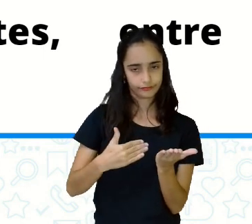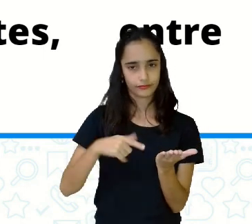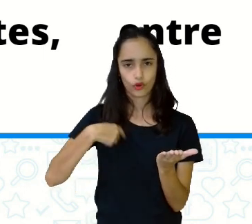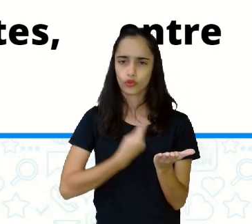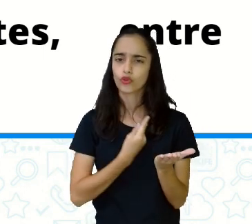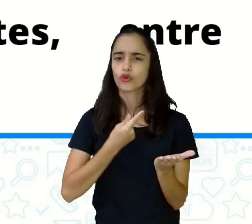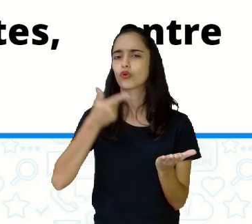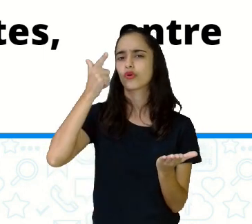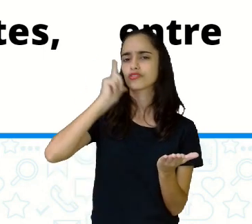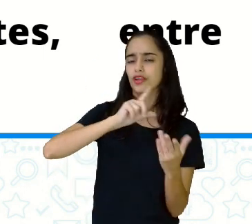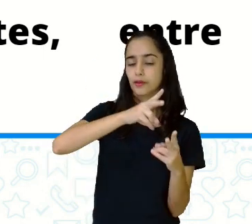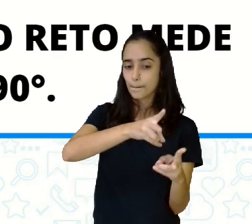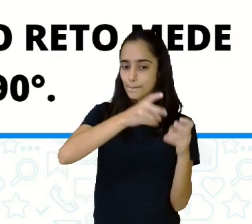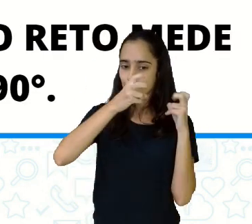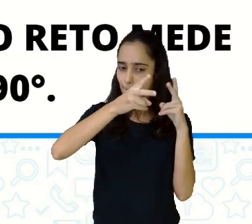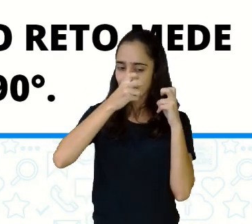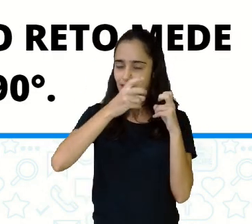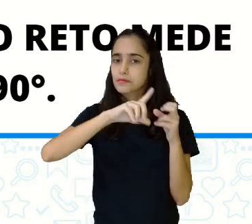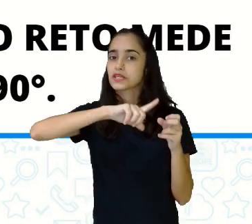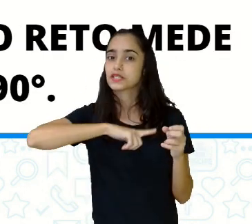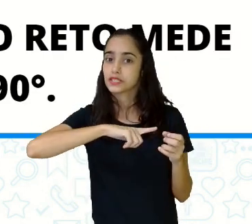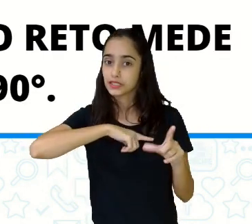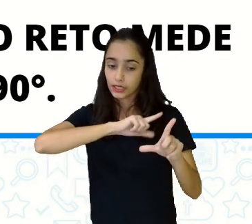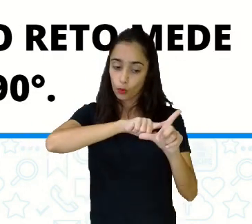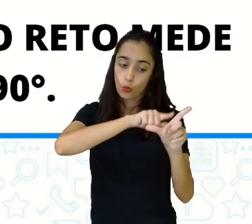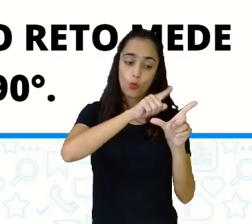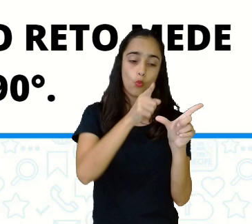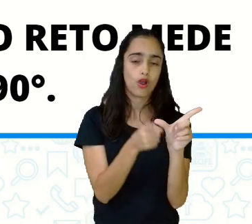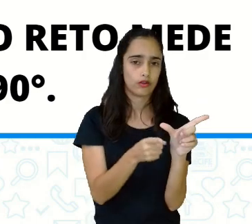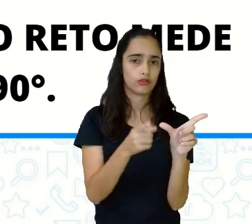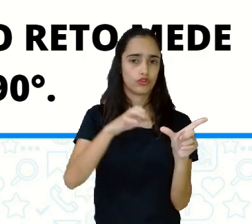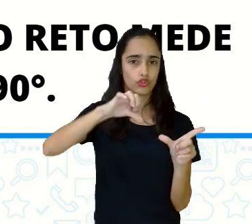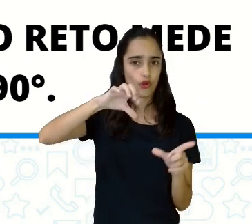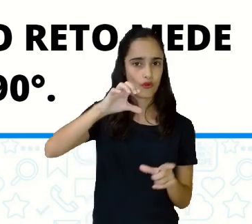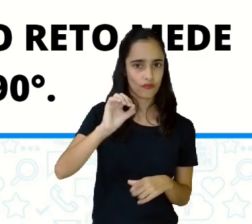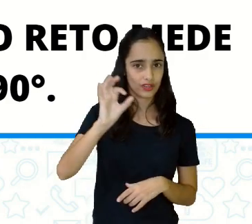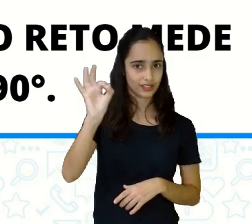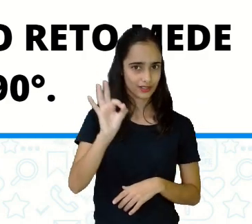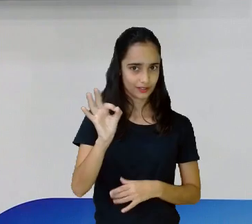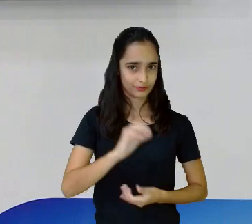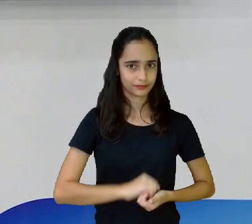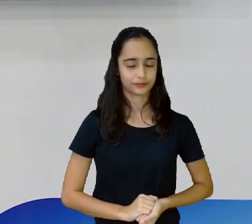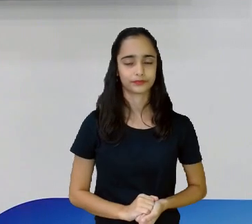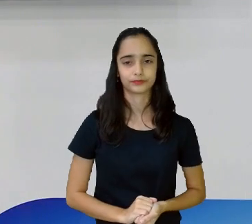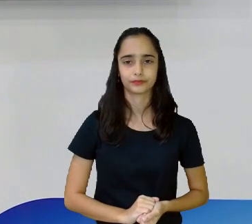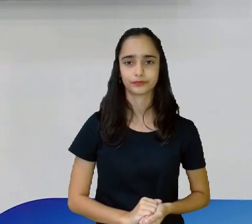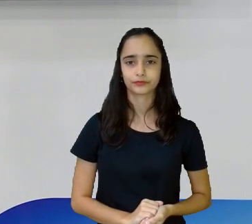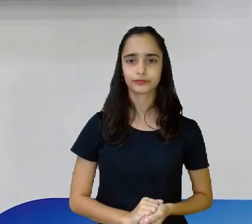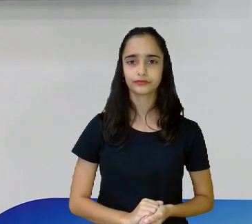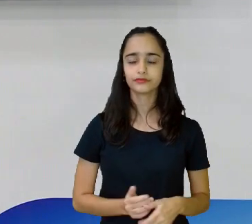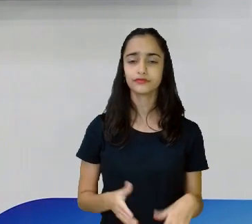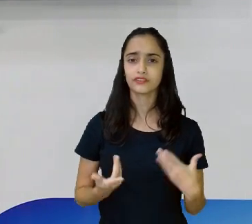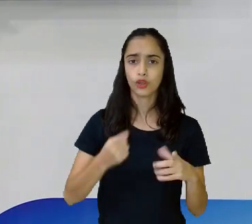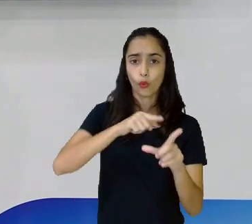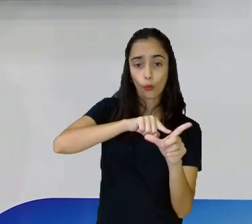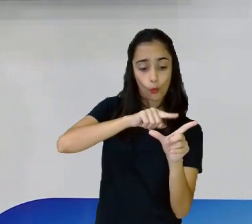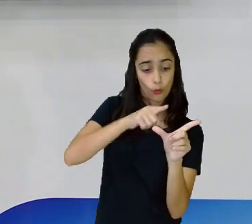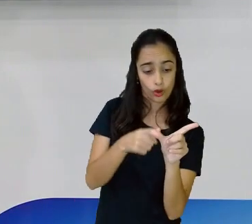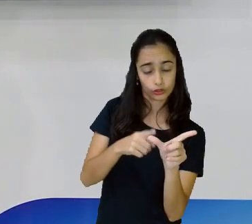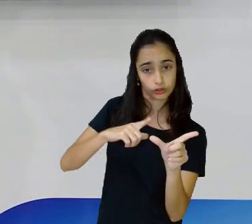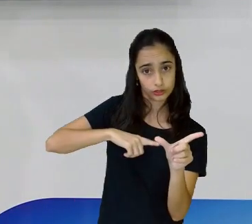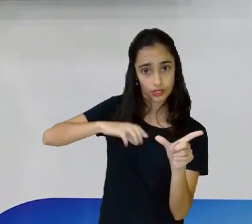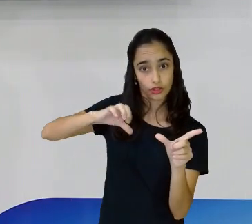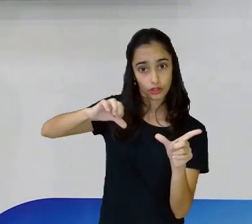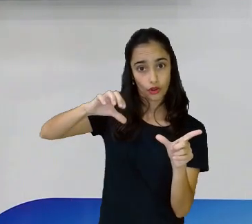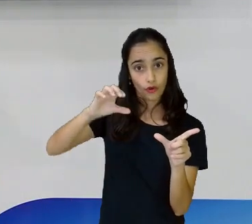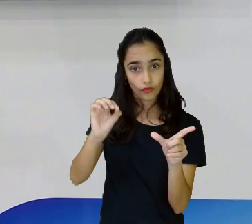ângulo reto, um ângulo de 90 graus. O ângulo reto, ele mede 90